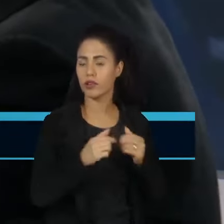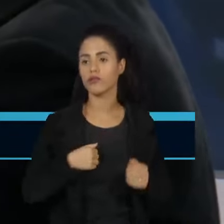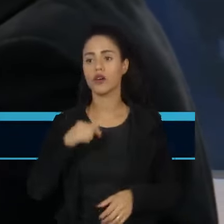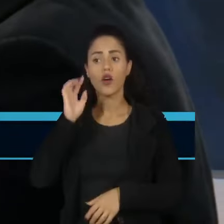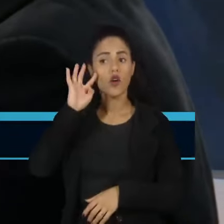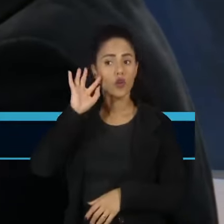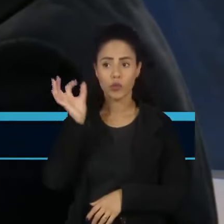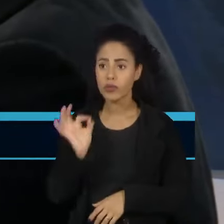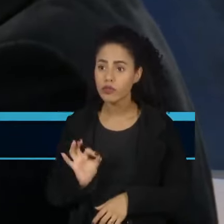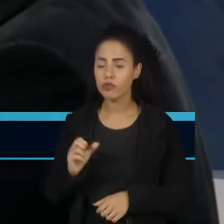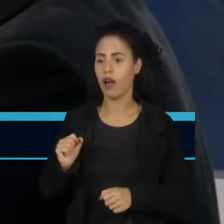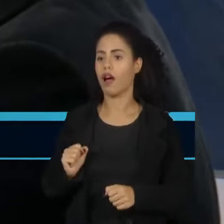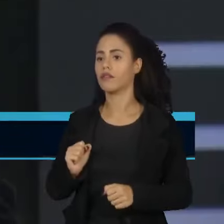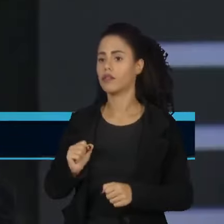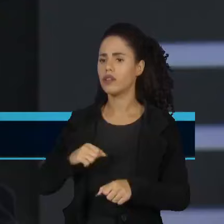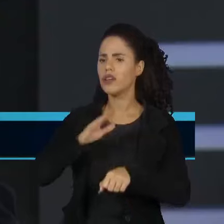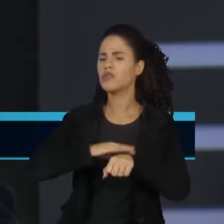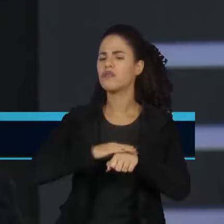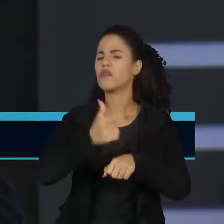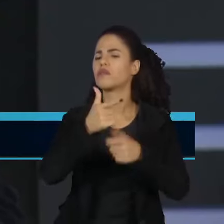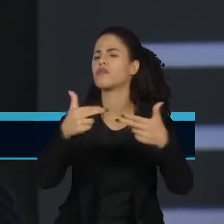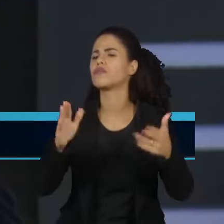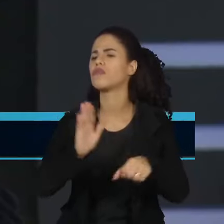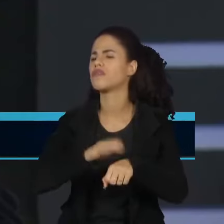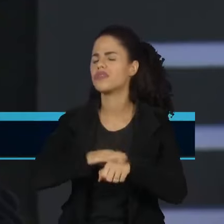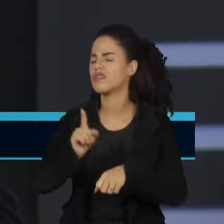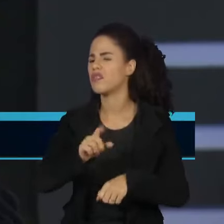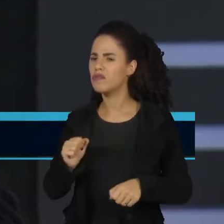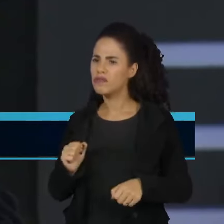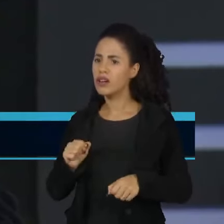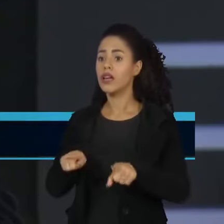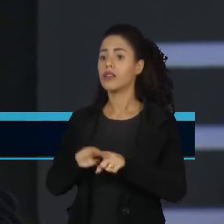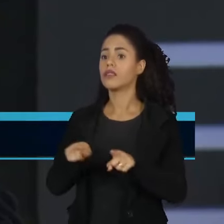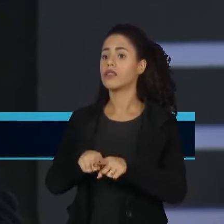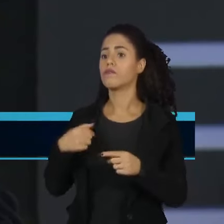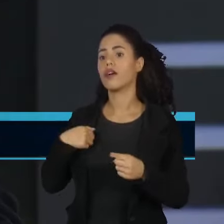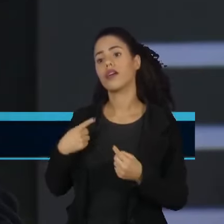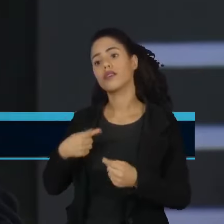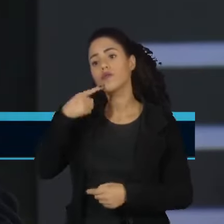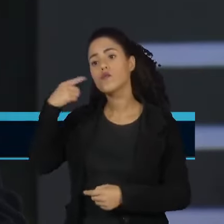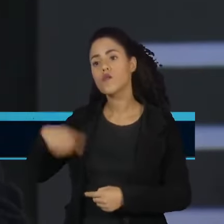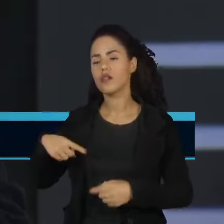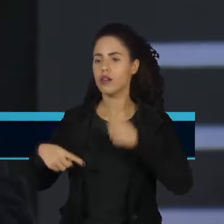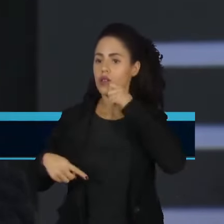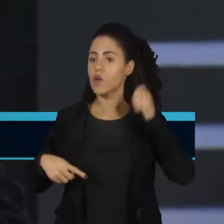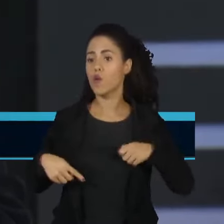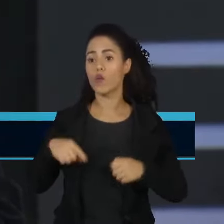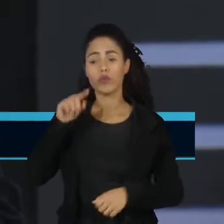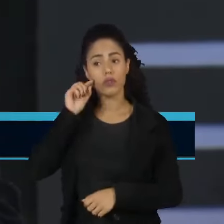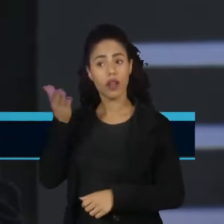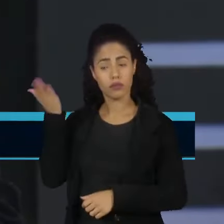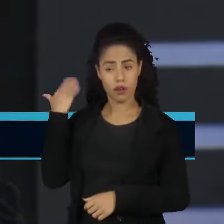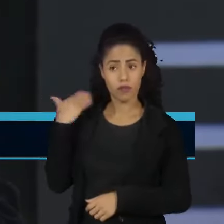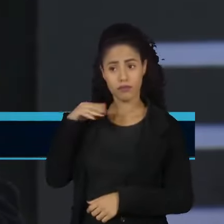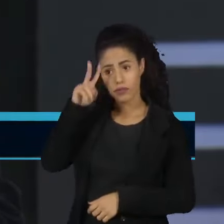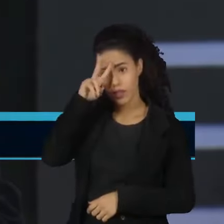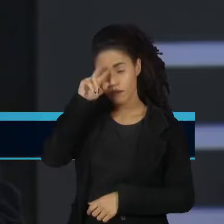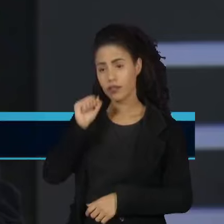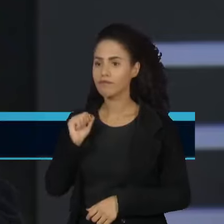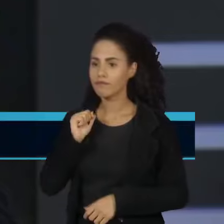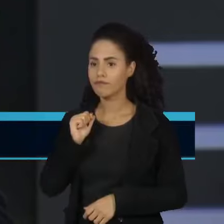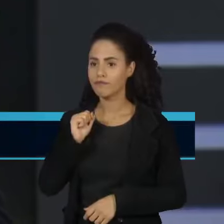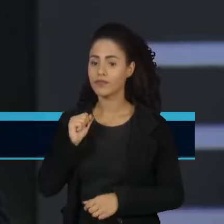não tem nada o que fazer, muito distante. Também brincou um pouco com a Rússia e a Ucrânia no começo, né? A